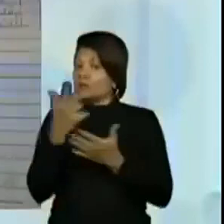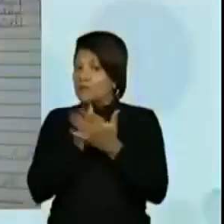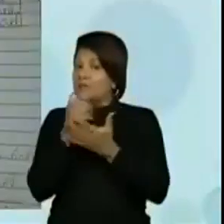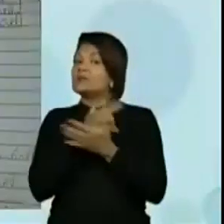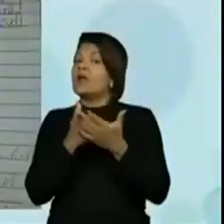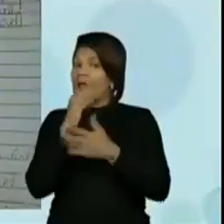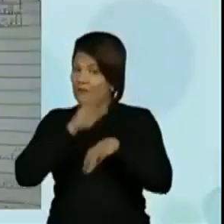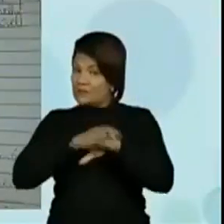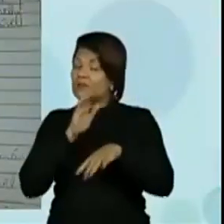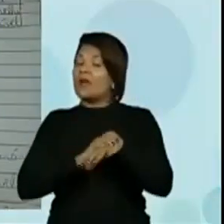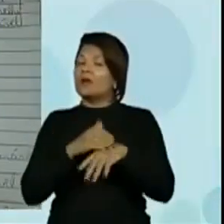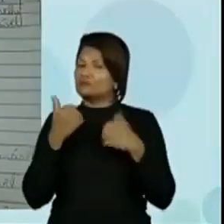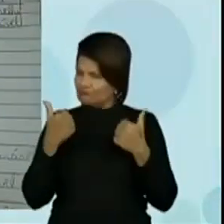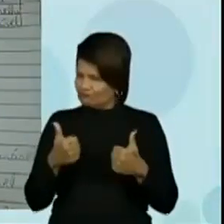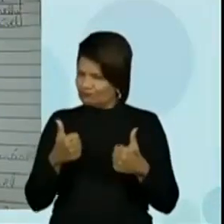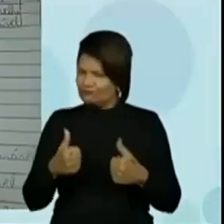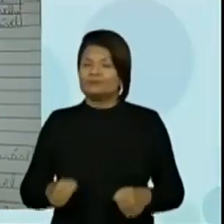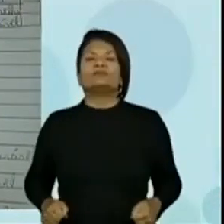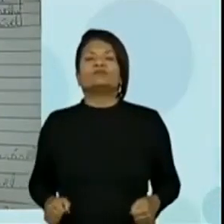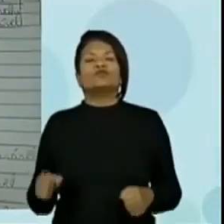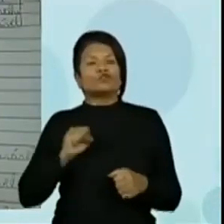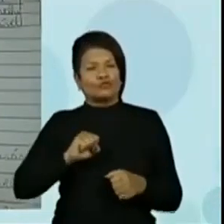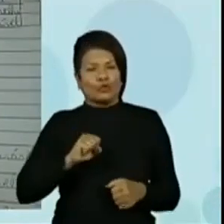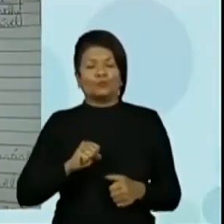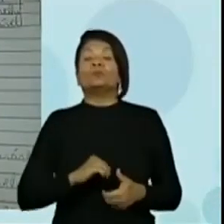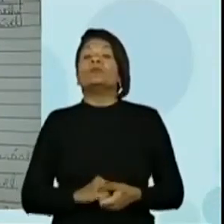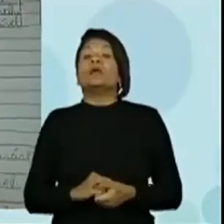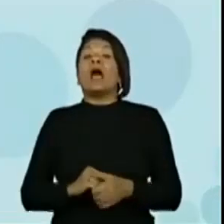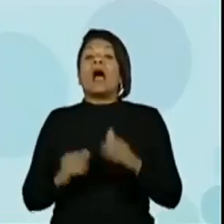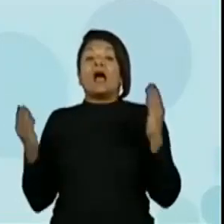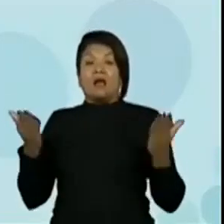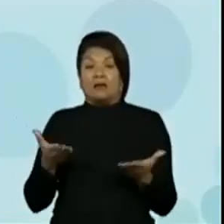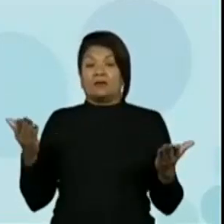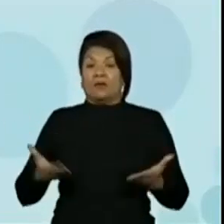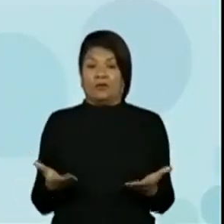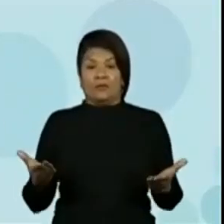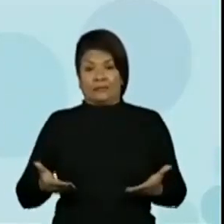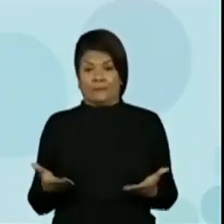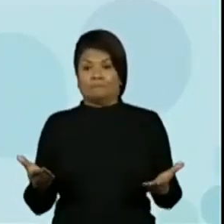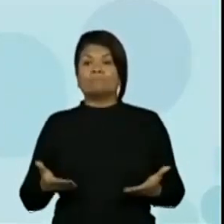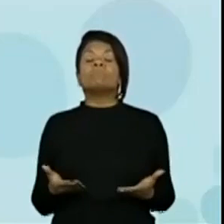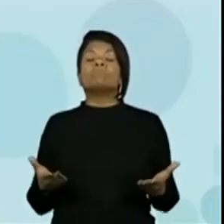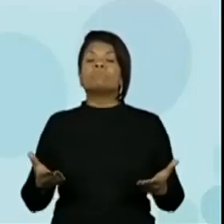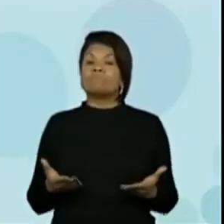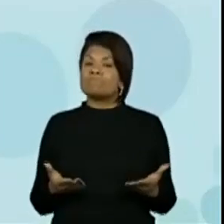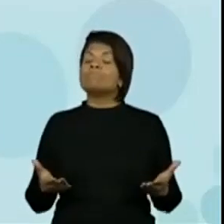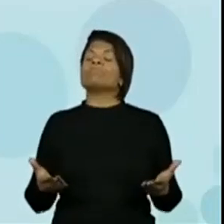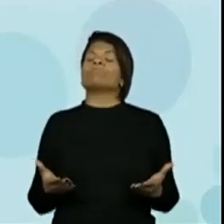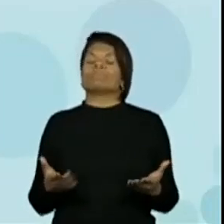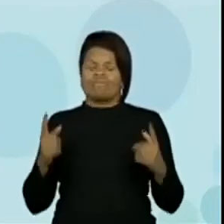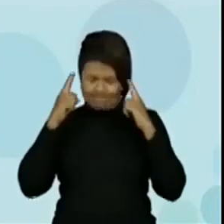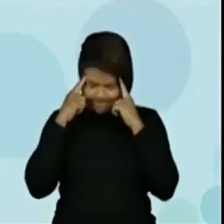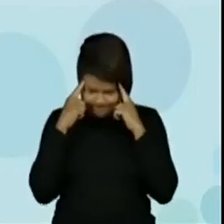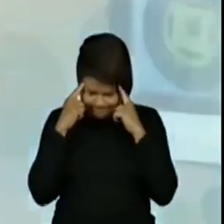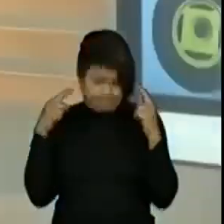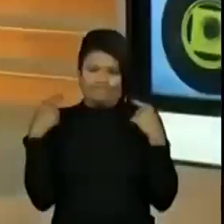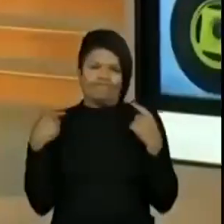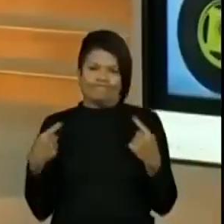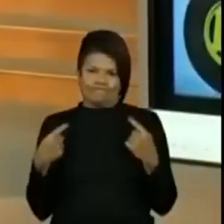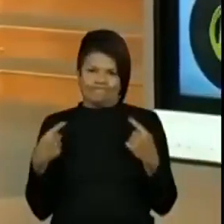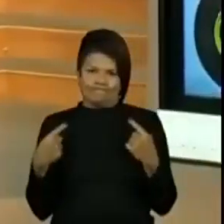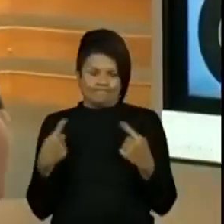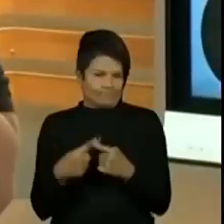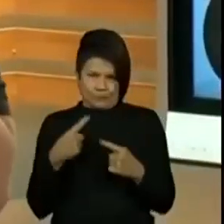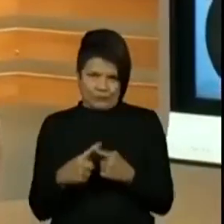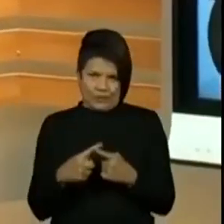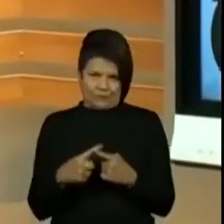o desenho do caminhão-tanque. Show de bola. Agora, o bicho é louco. Por quê? O